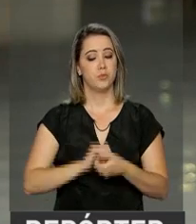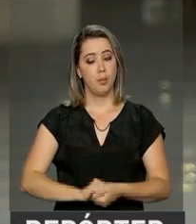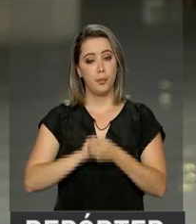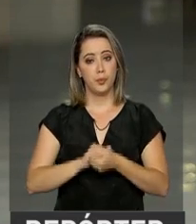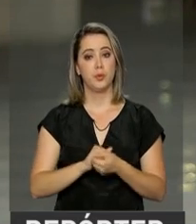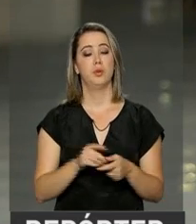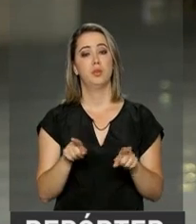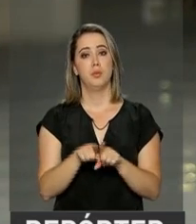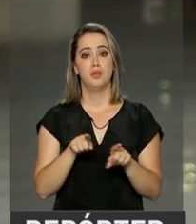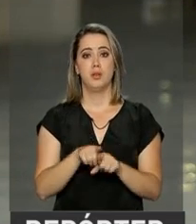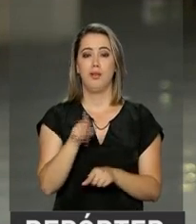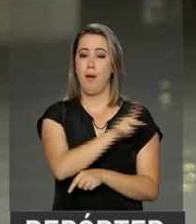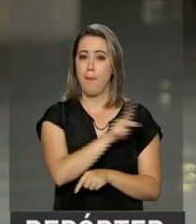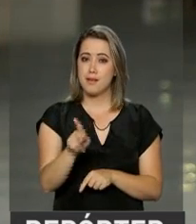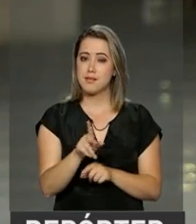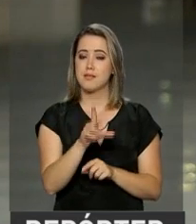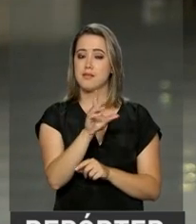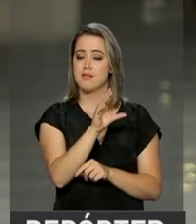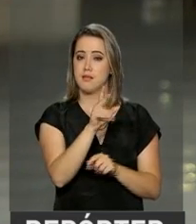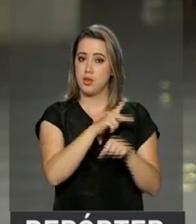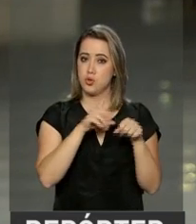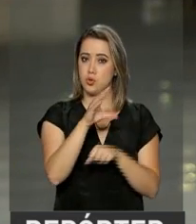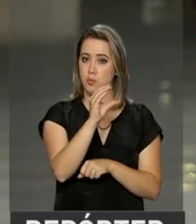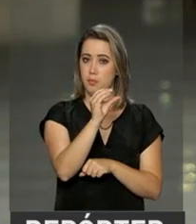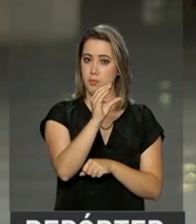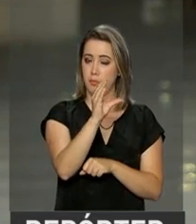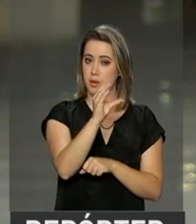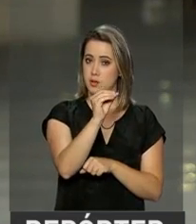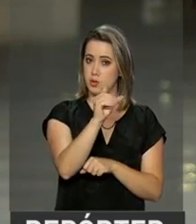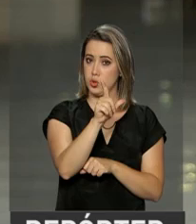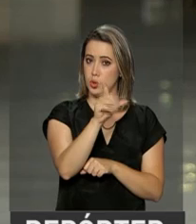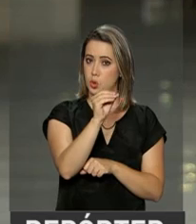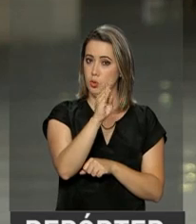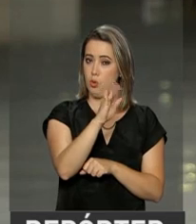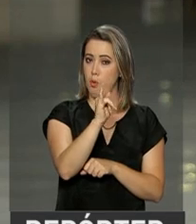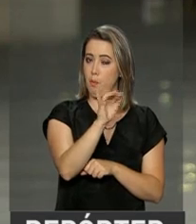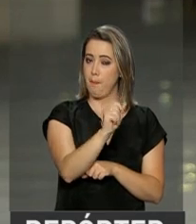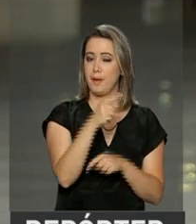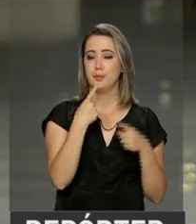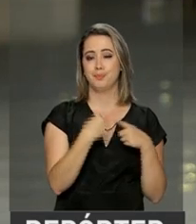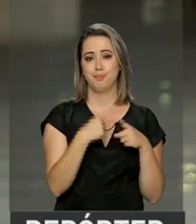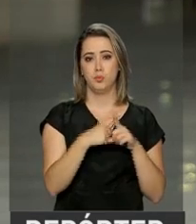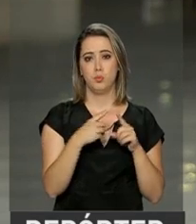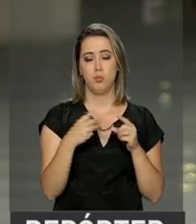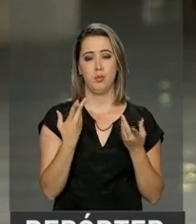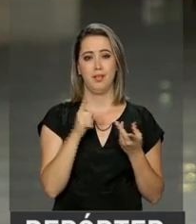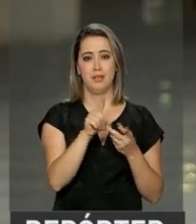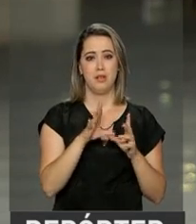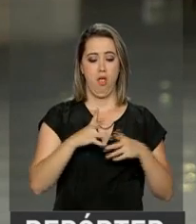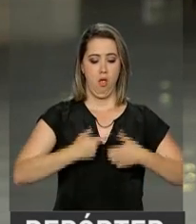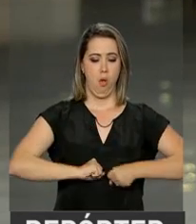solidariedade ao presidente da Colômbia Ruan Manuel Santos e a todos os colombianos pelos atos de